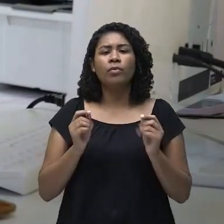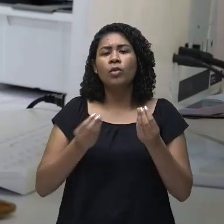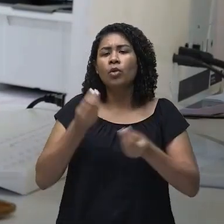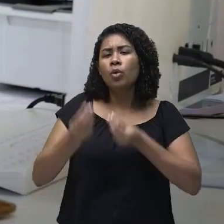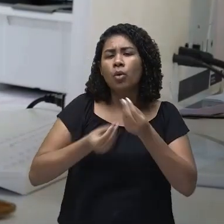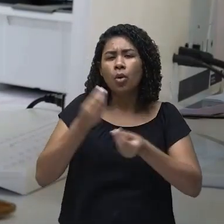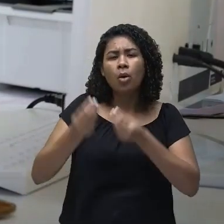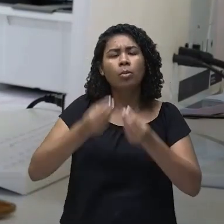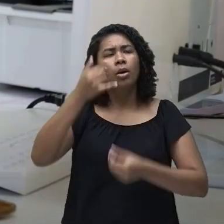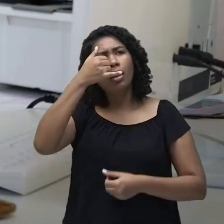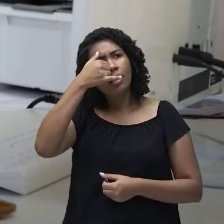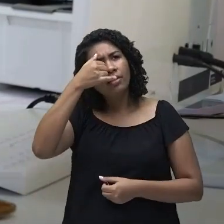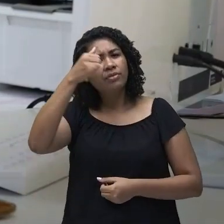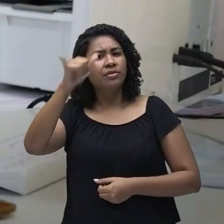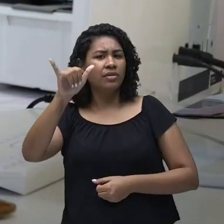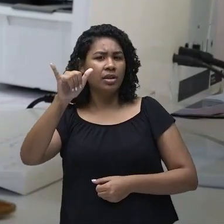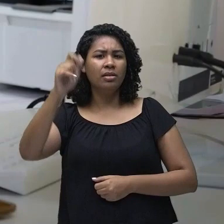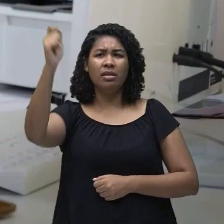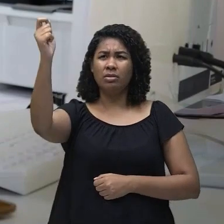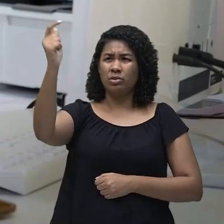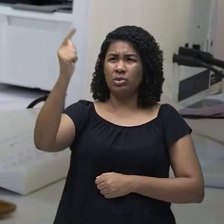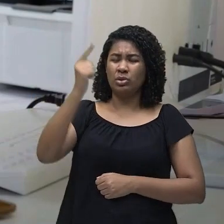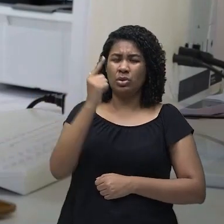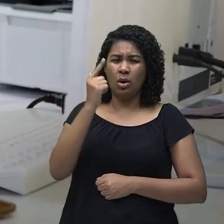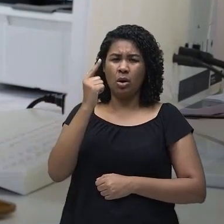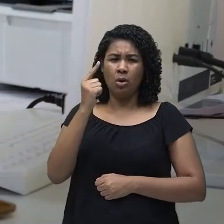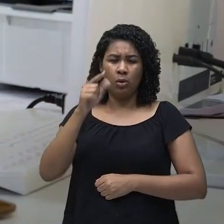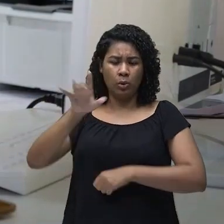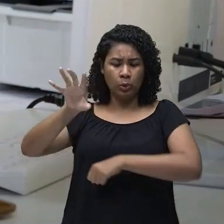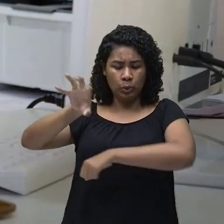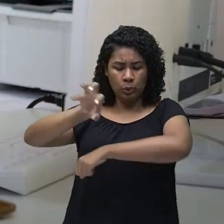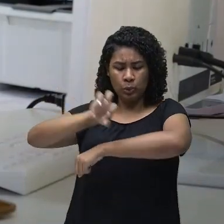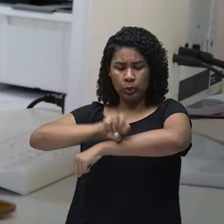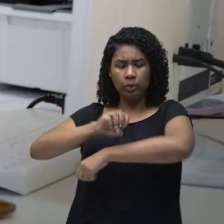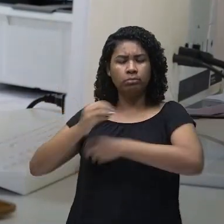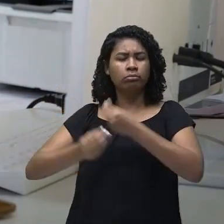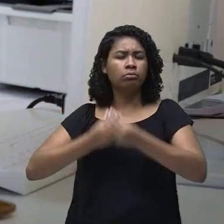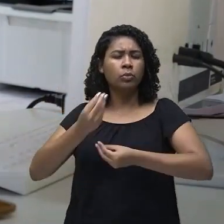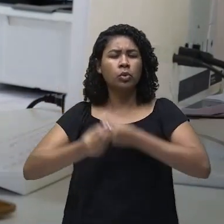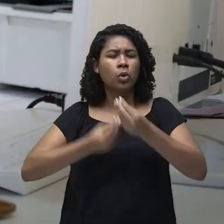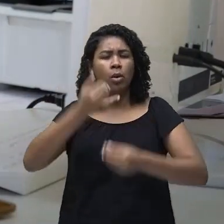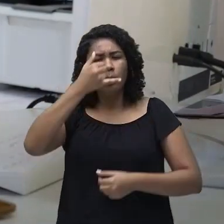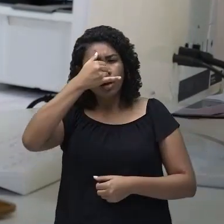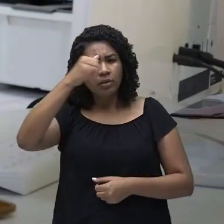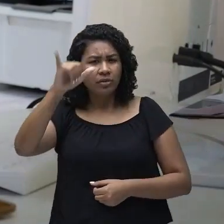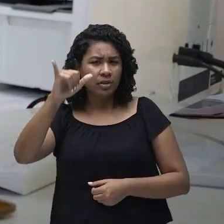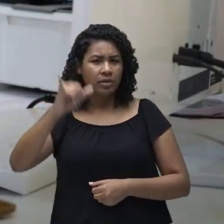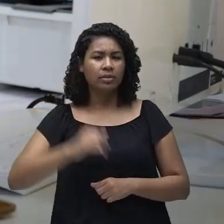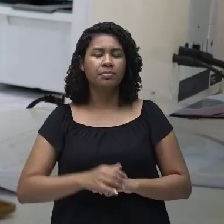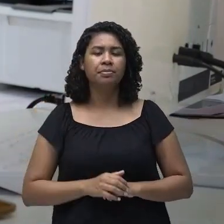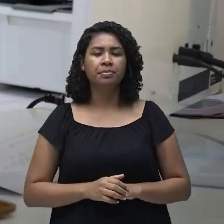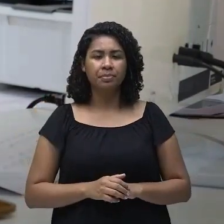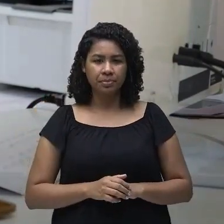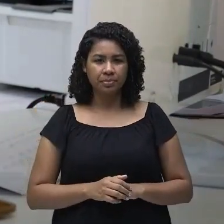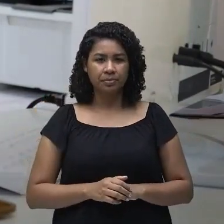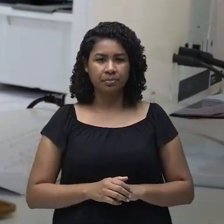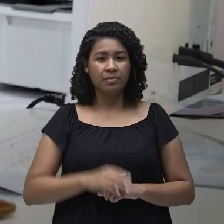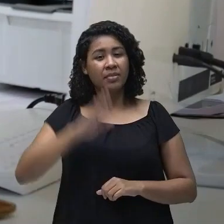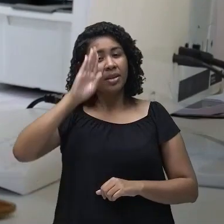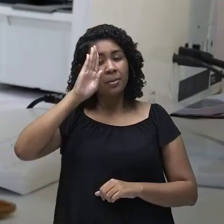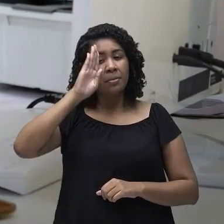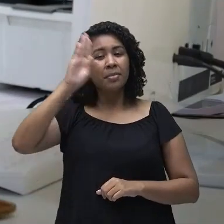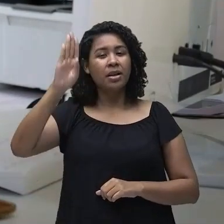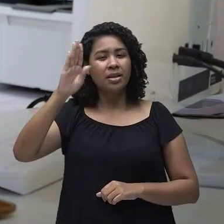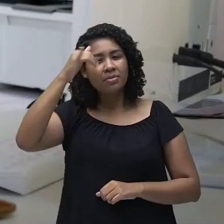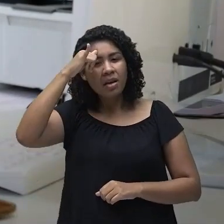da gente evitar essa exposição solar, essa radiação ultravioleta emitida pelo sol? O principal deles